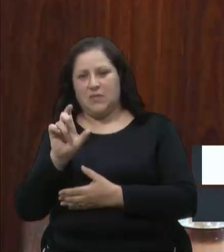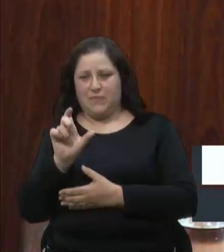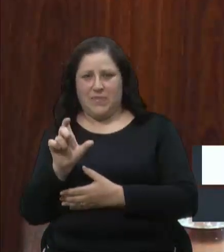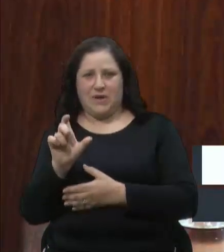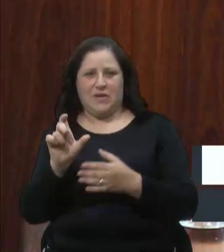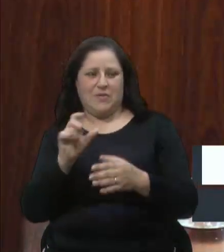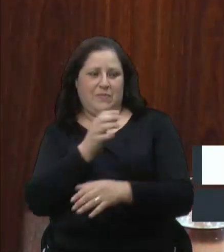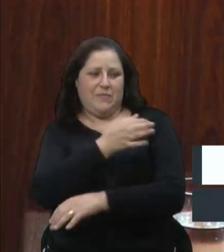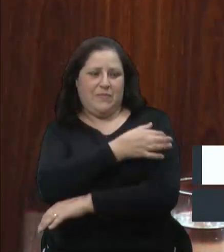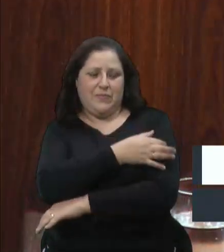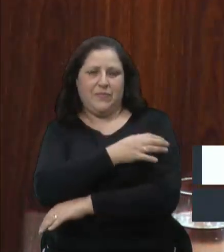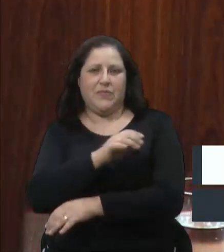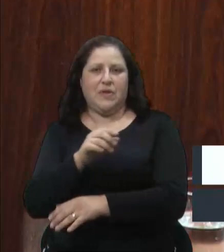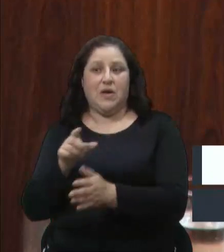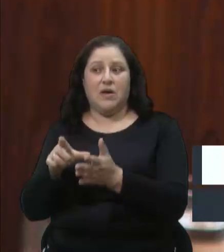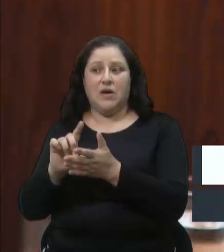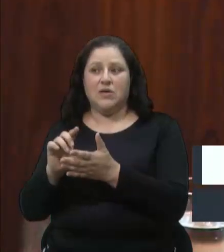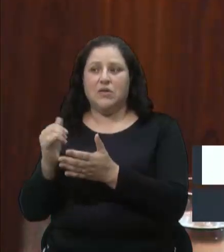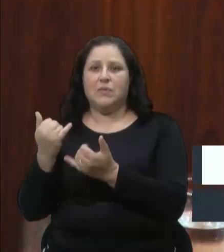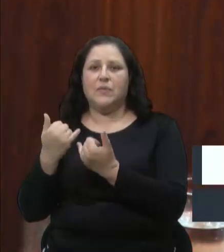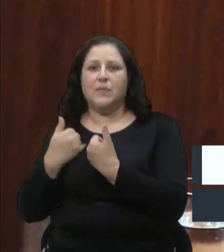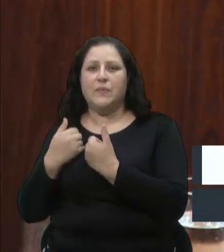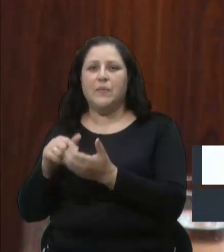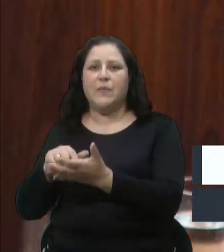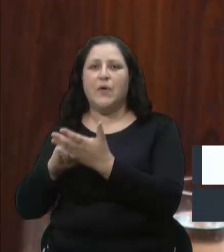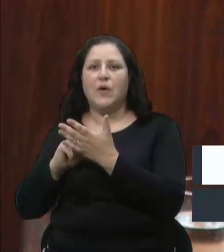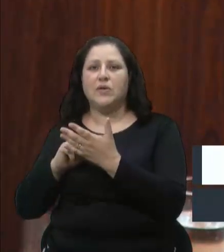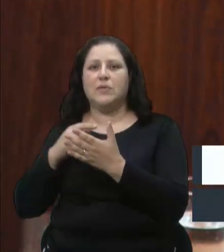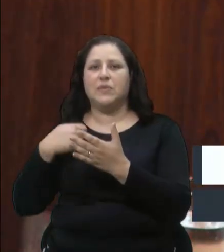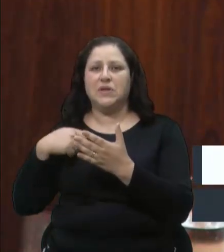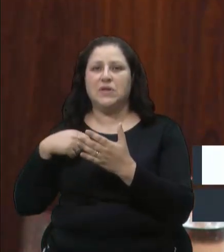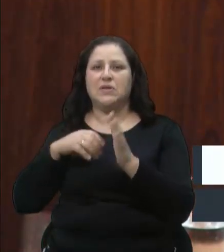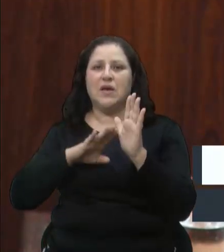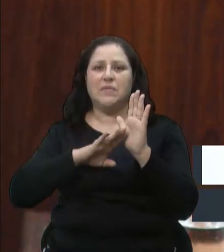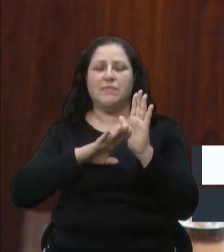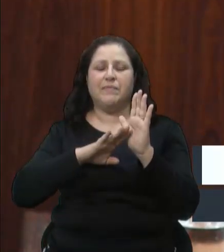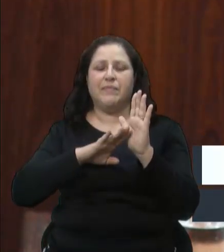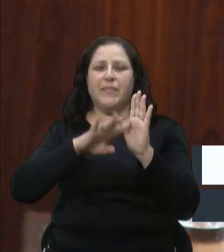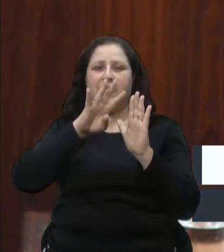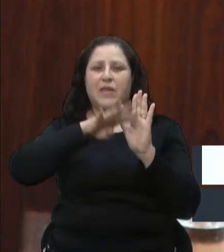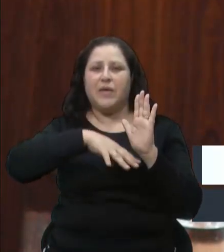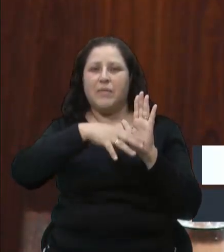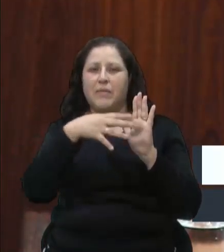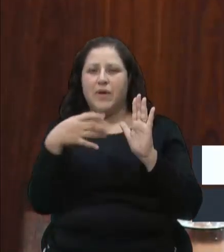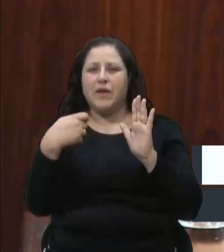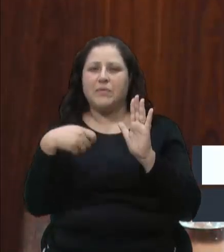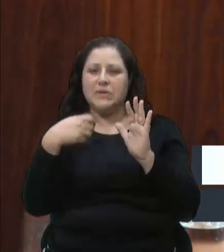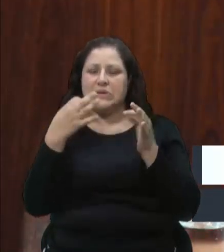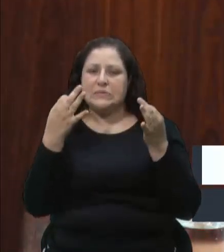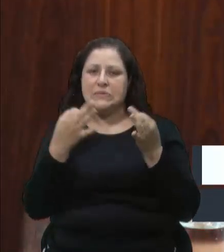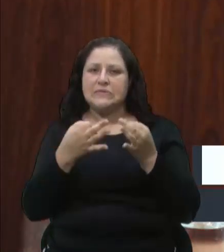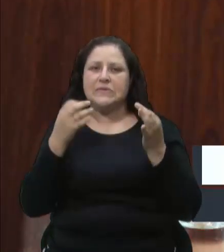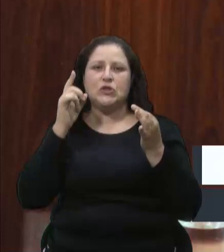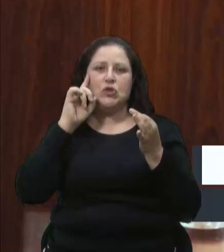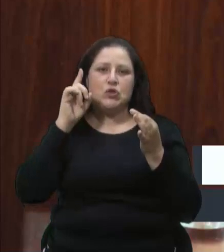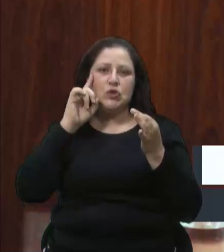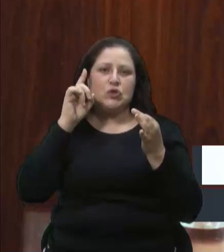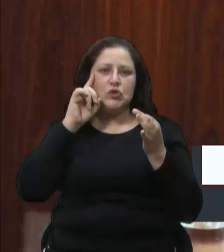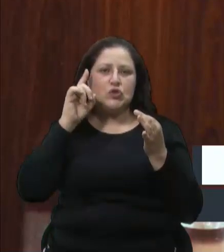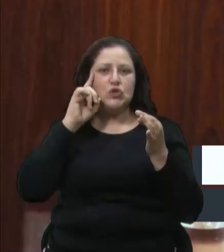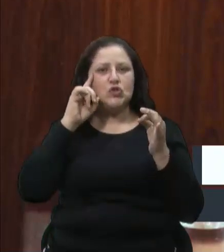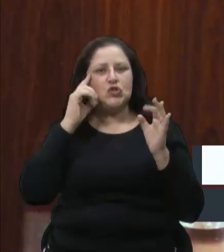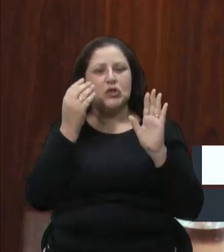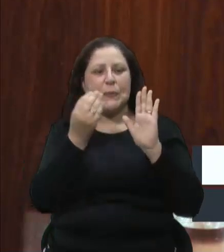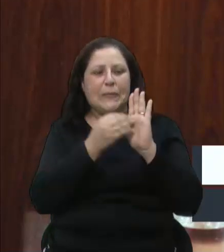as tabelas, o quanto tinha que ser específico e milimétrico, todos os seus